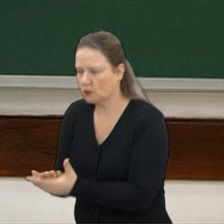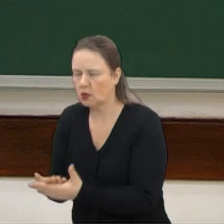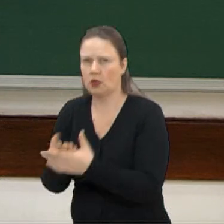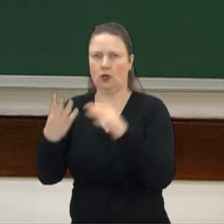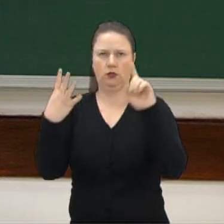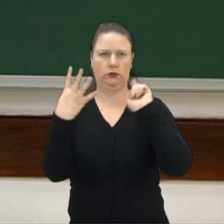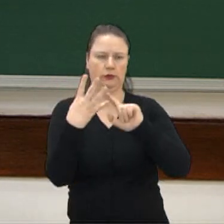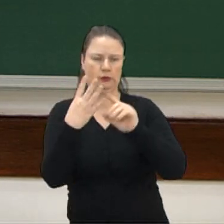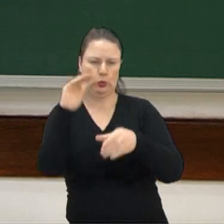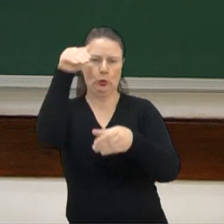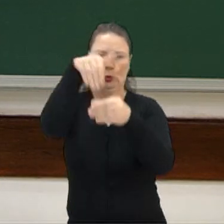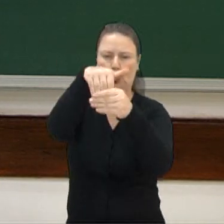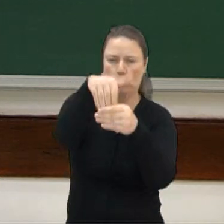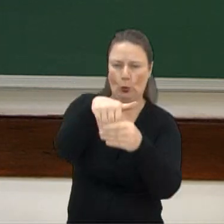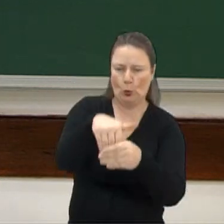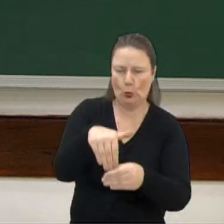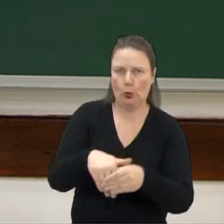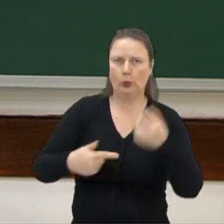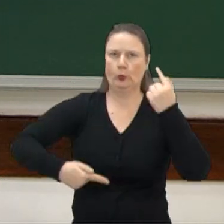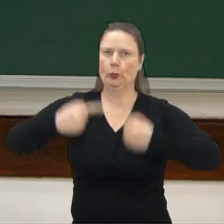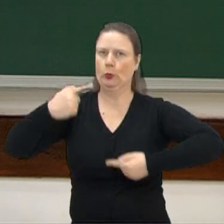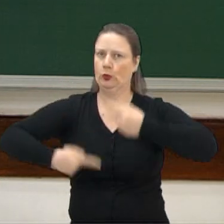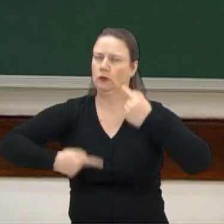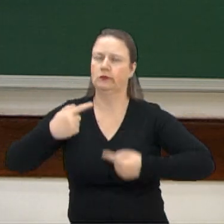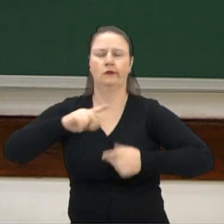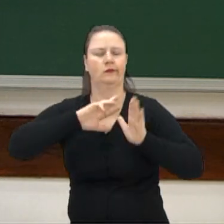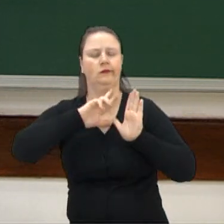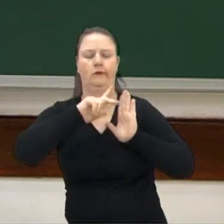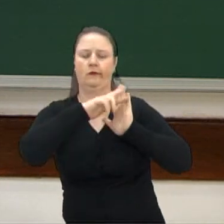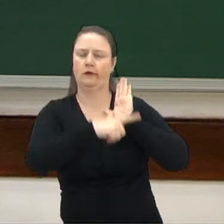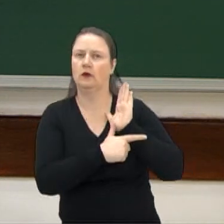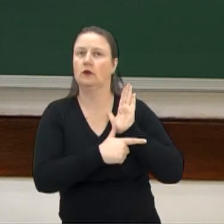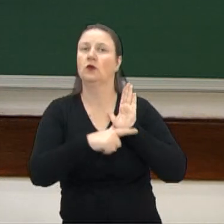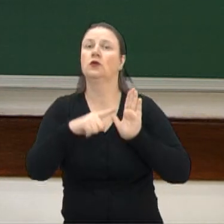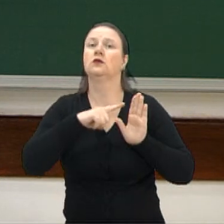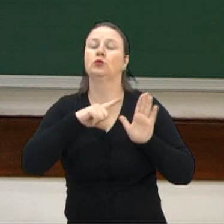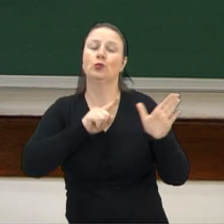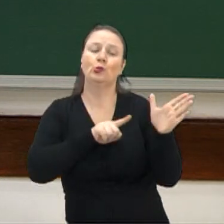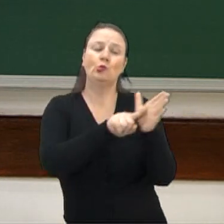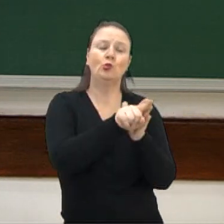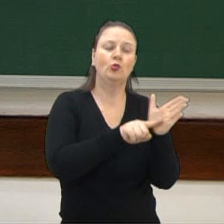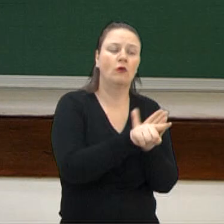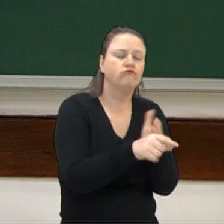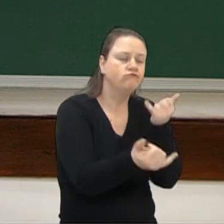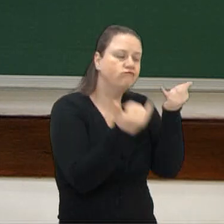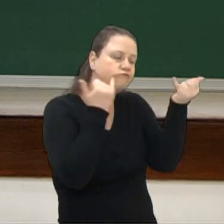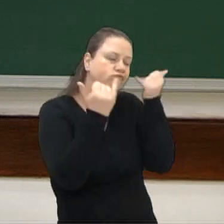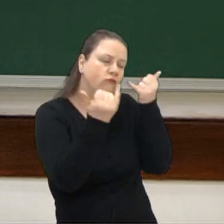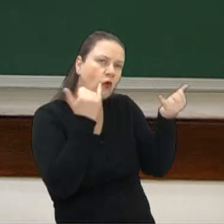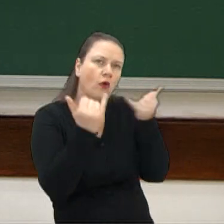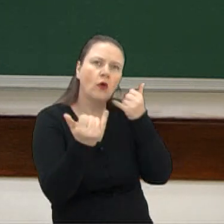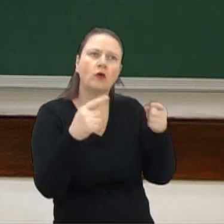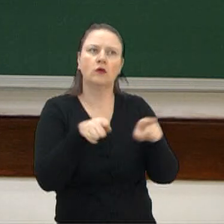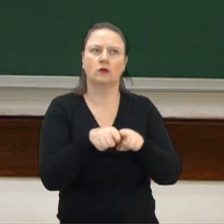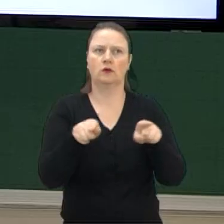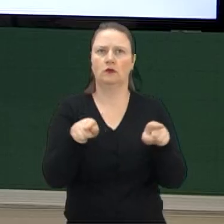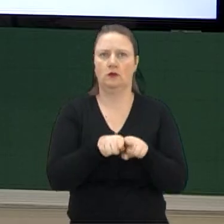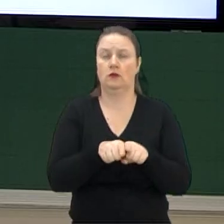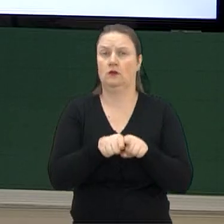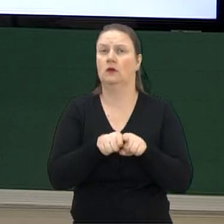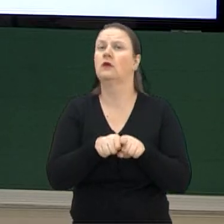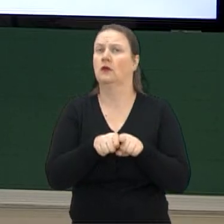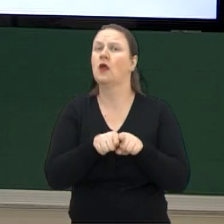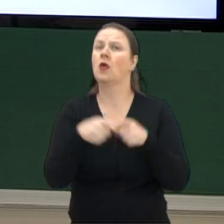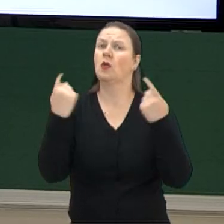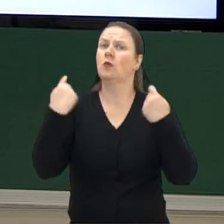eleitoral e assim por diante. A enquete é uma forma de se obter dados para a pesquisa, lembrando que essa pesquisa,